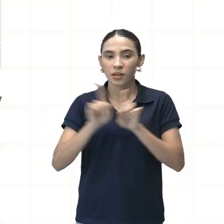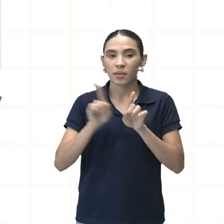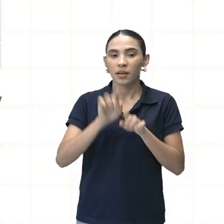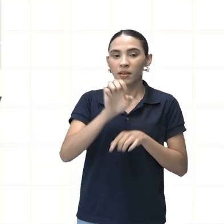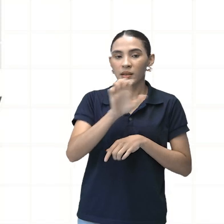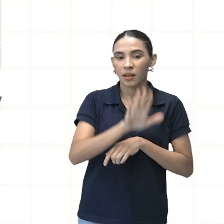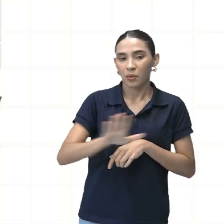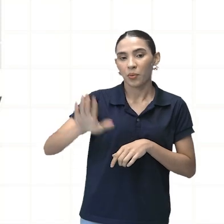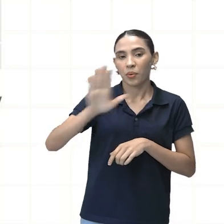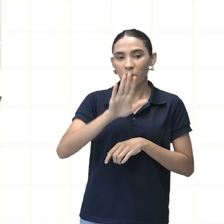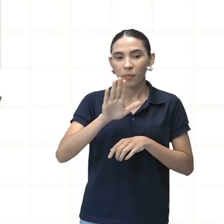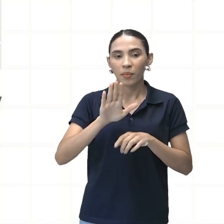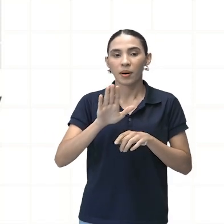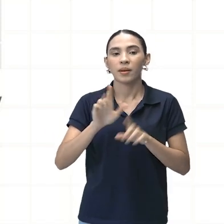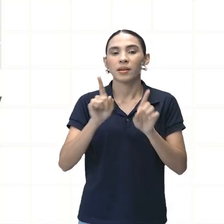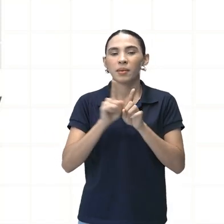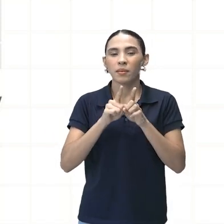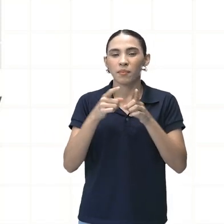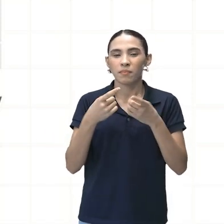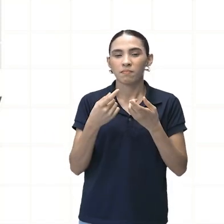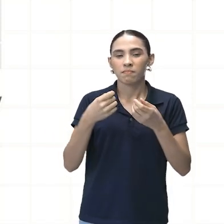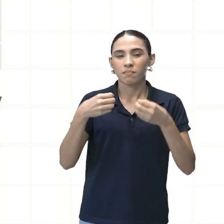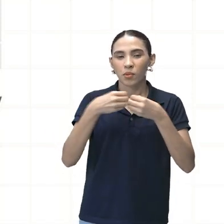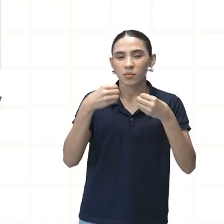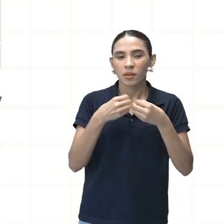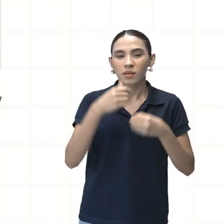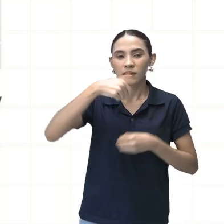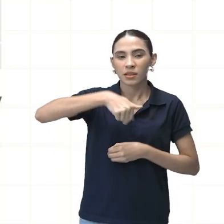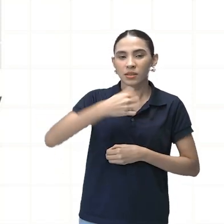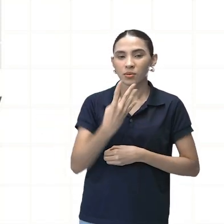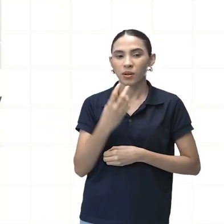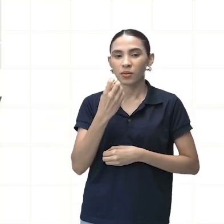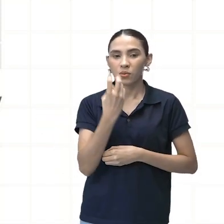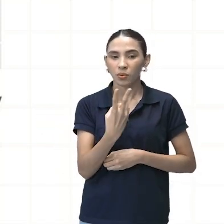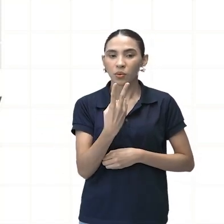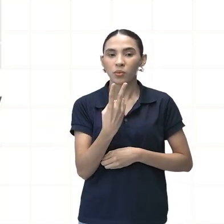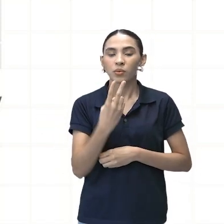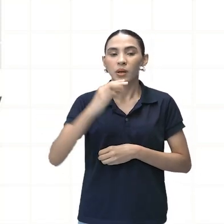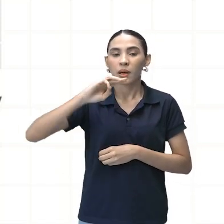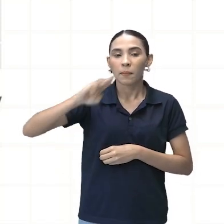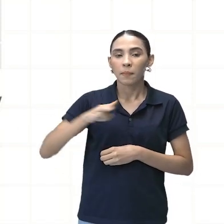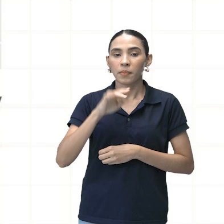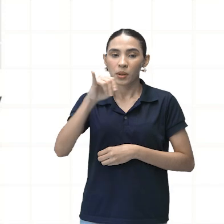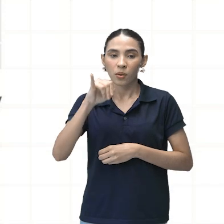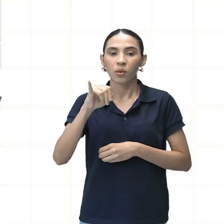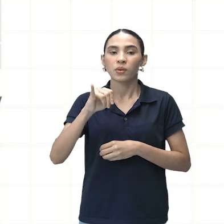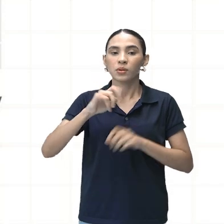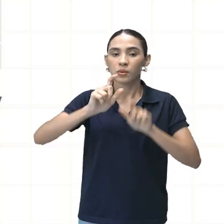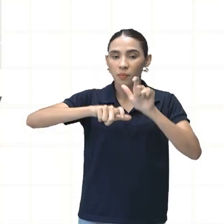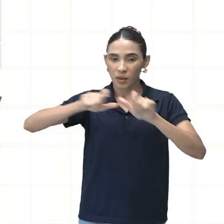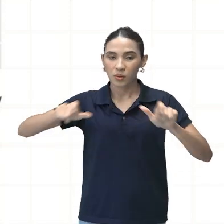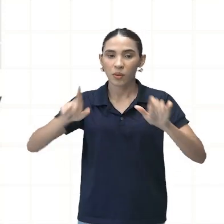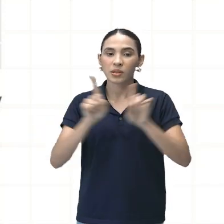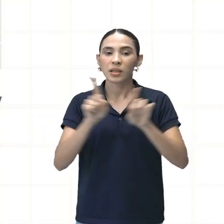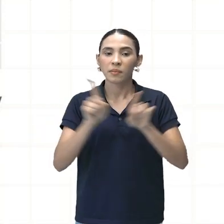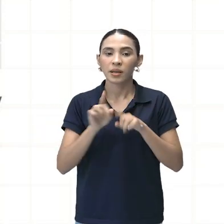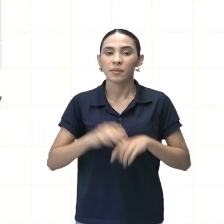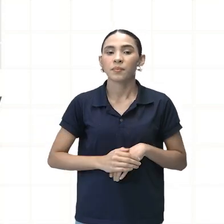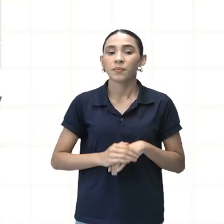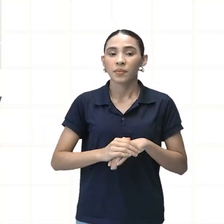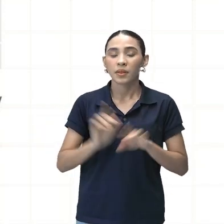Europa, com aproximadamente 742 milhões de habitantes, né? E